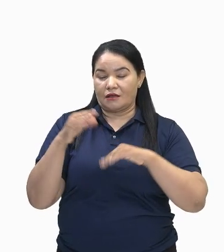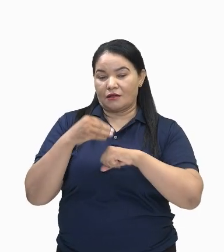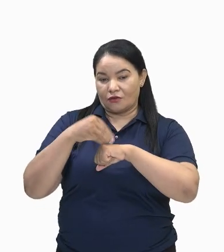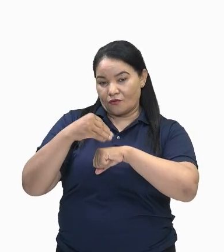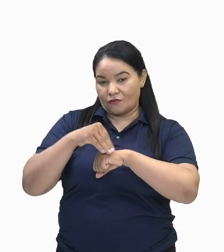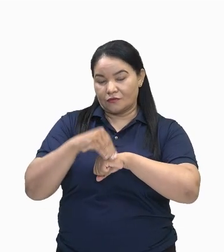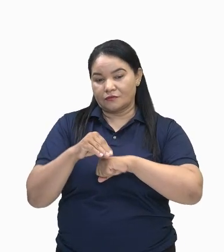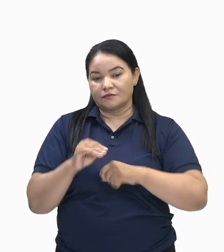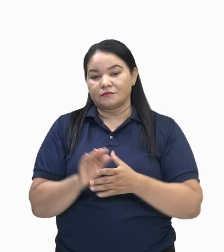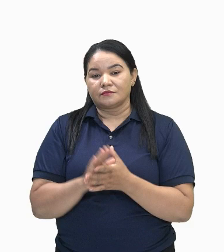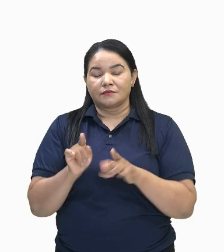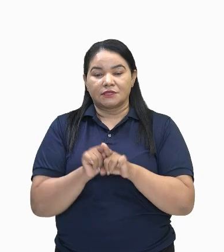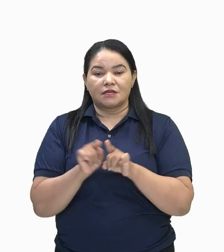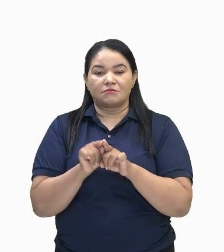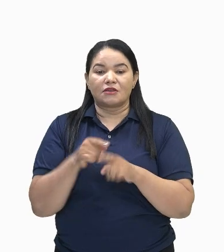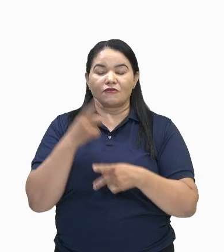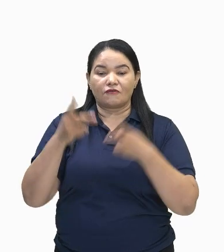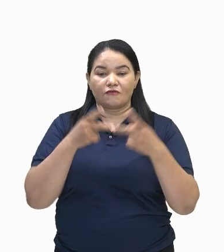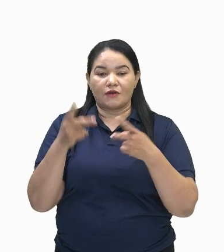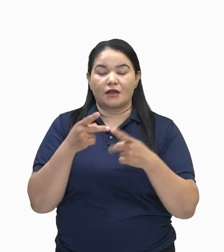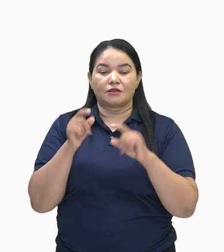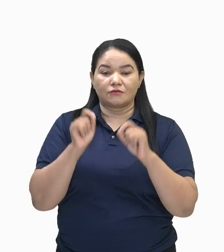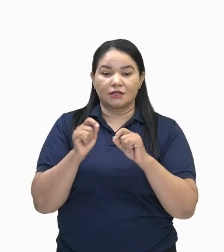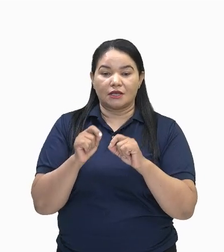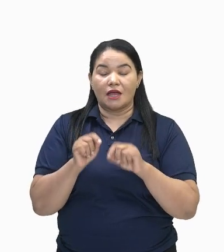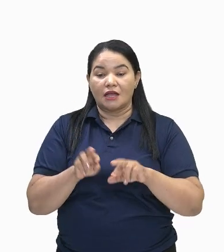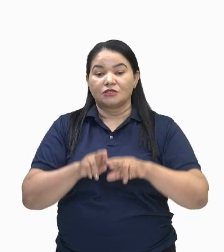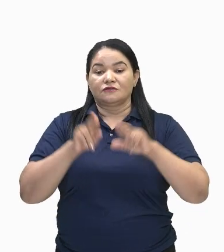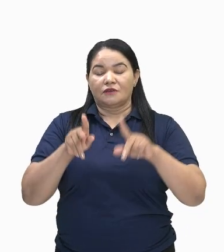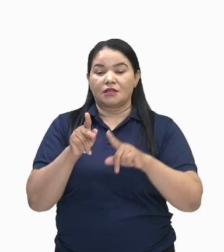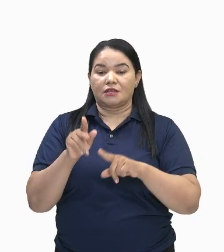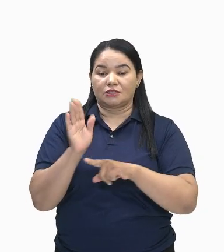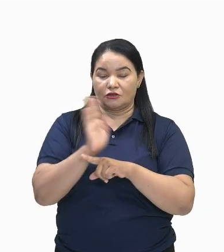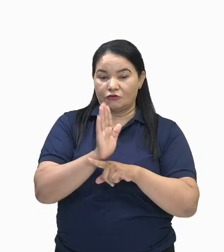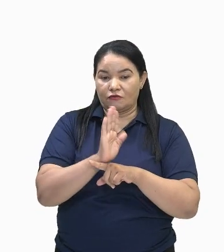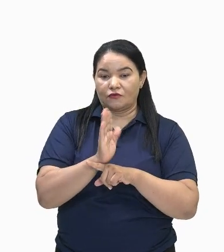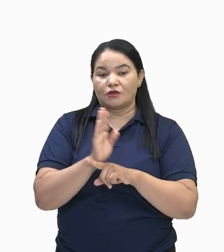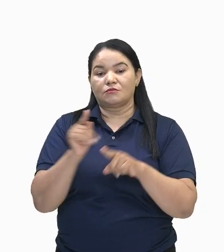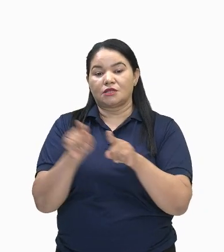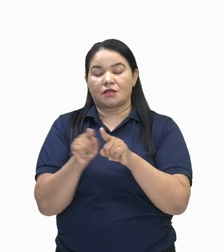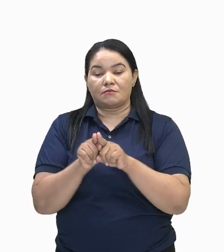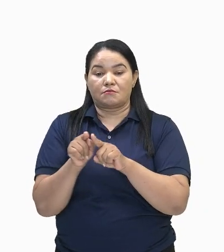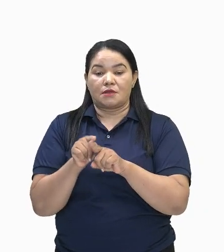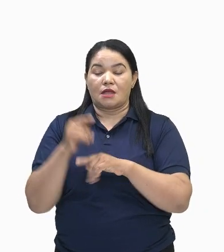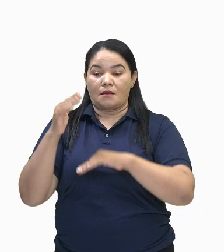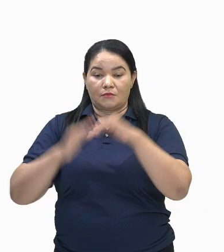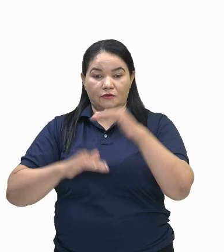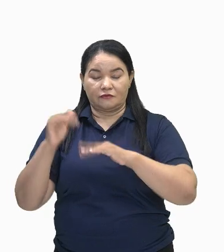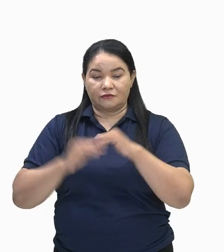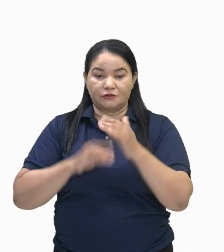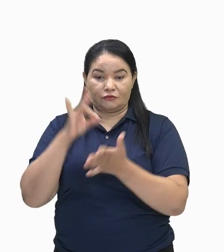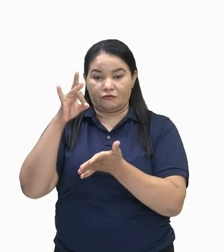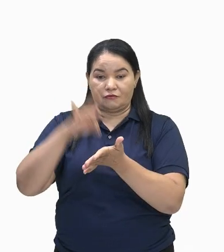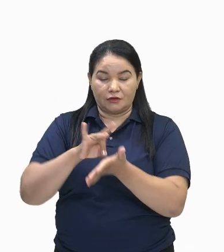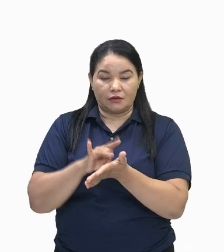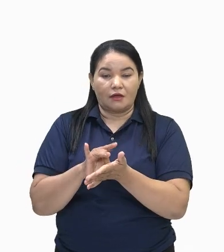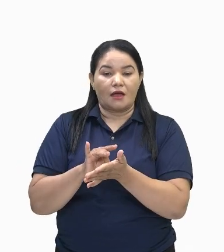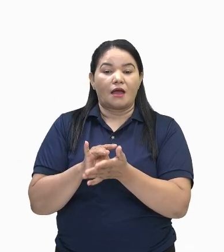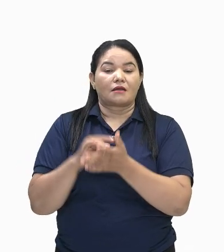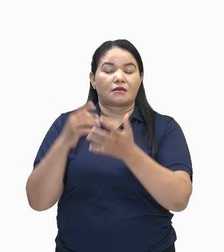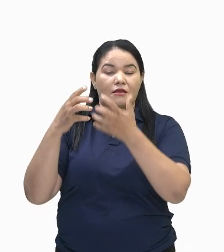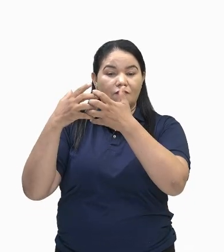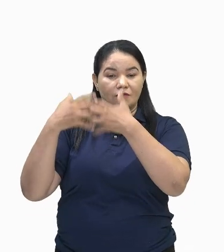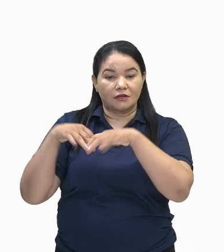destaca a discrepância entre a ficção glamourizada e a realidade da profissão, promovendo uma reflexão sobre